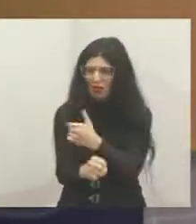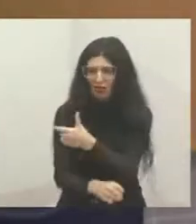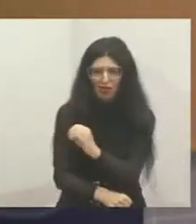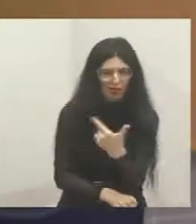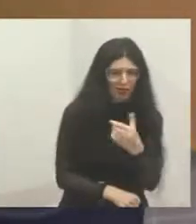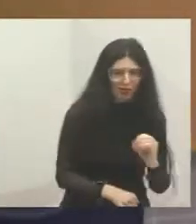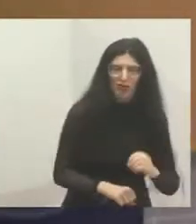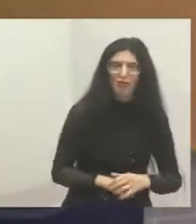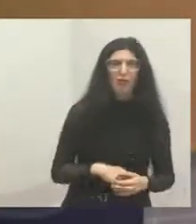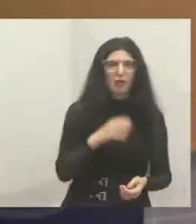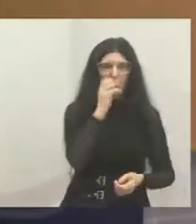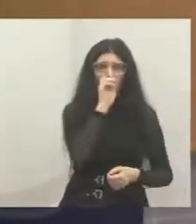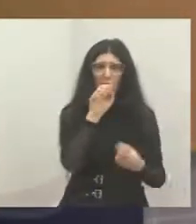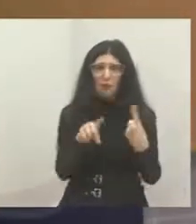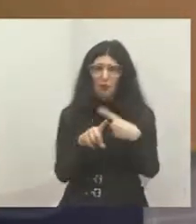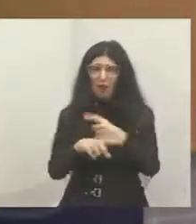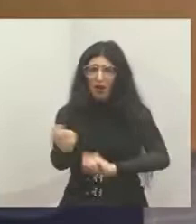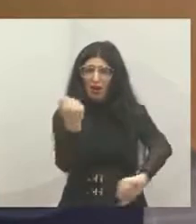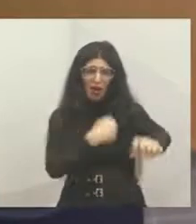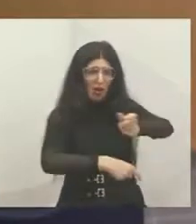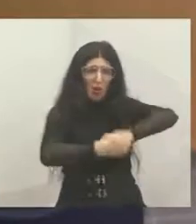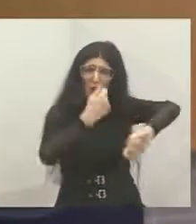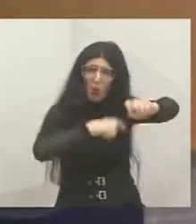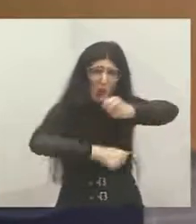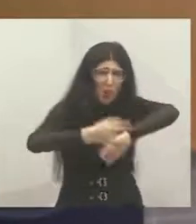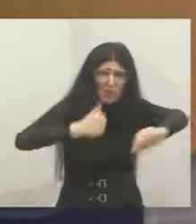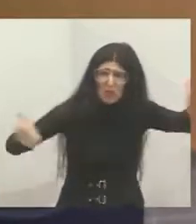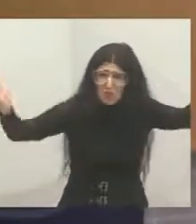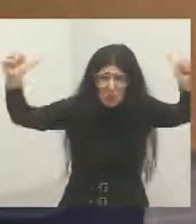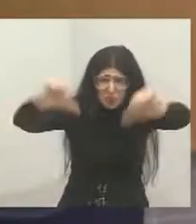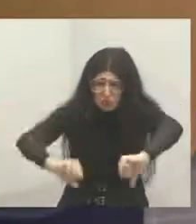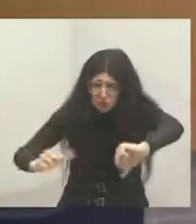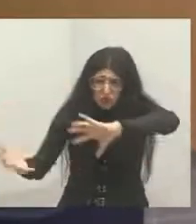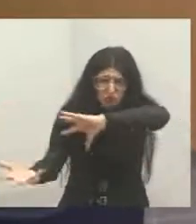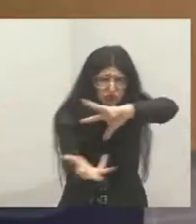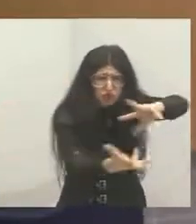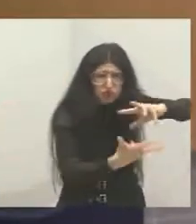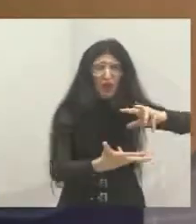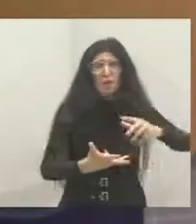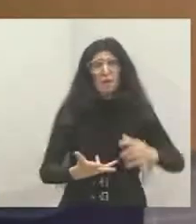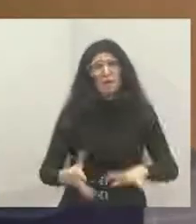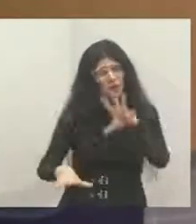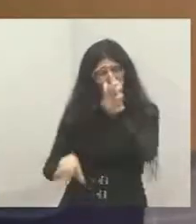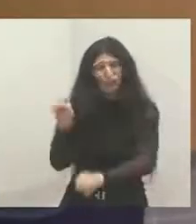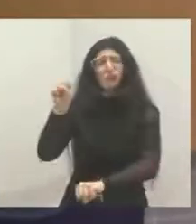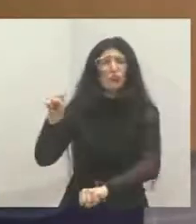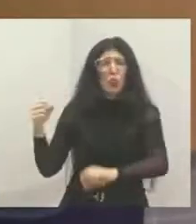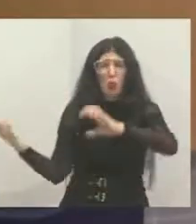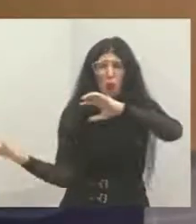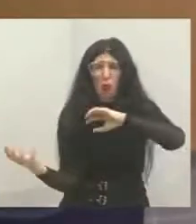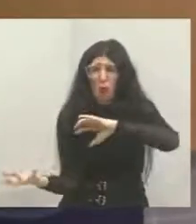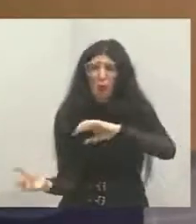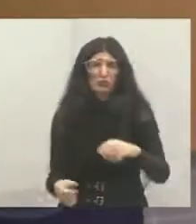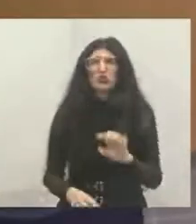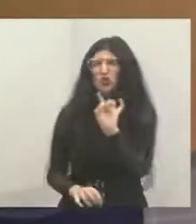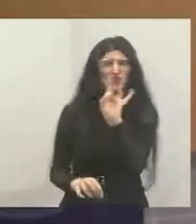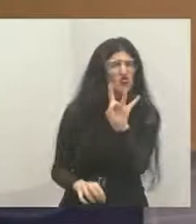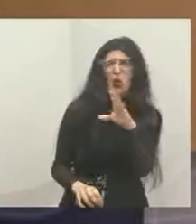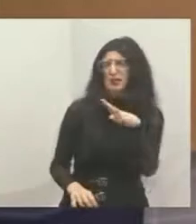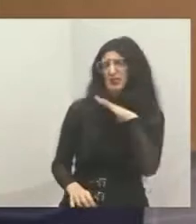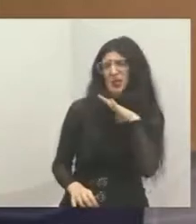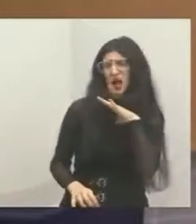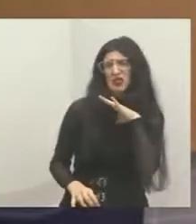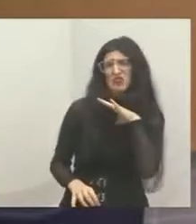nossa estrutura econômica financeira do município, do mundo, né? Que foi afetada. Não é só o município, o mundo foi afetado. Então essa é